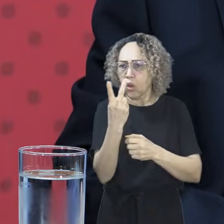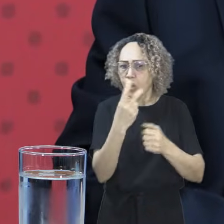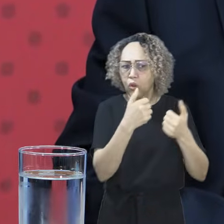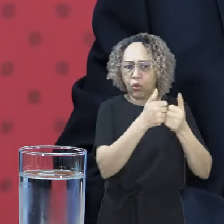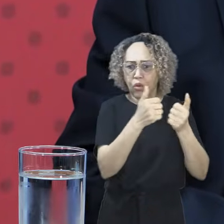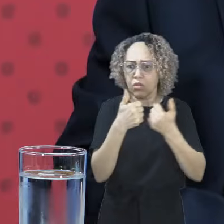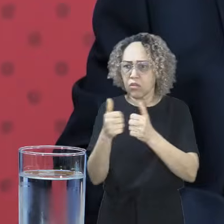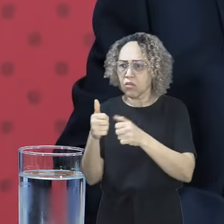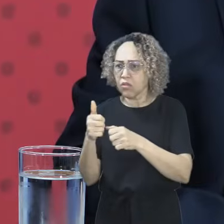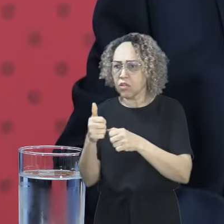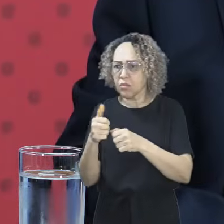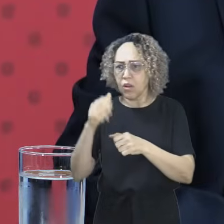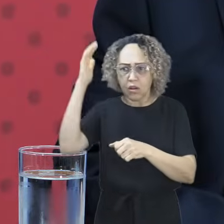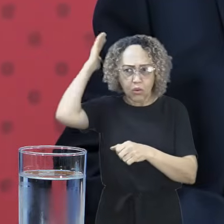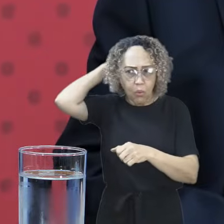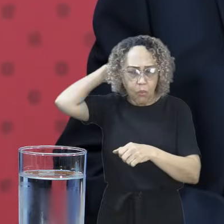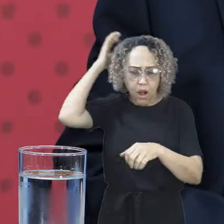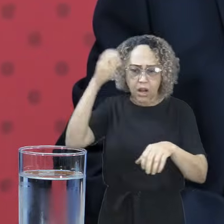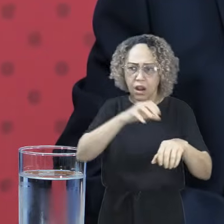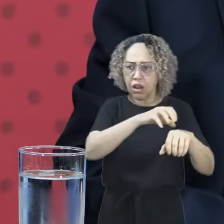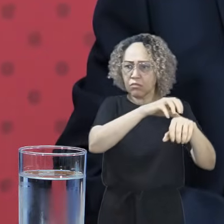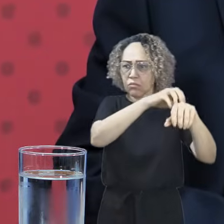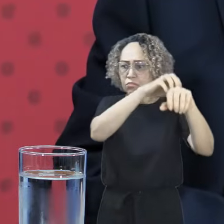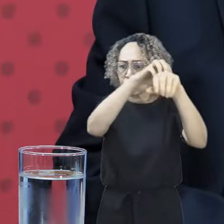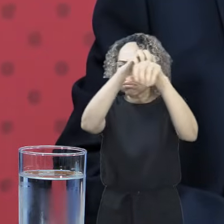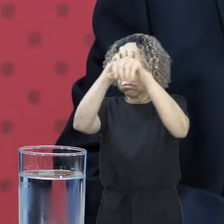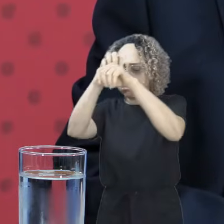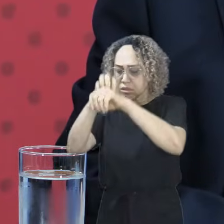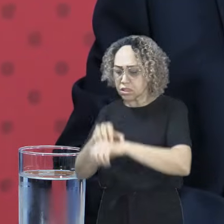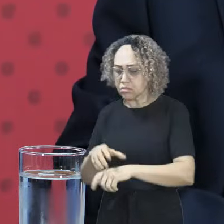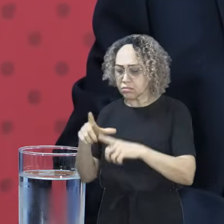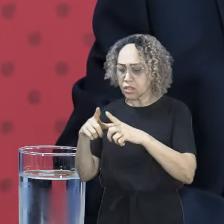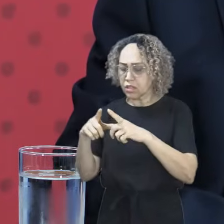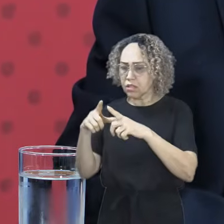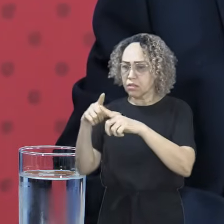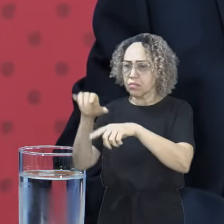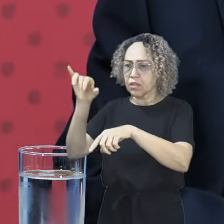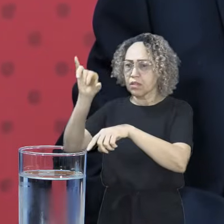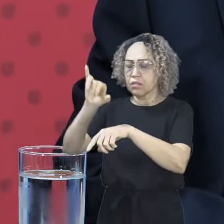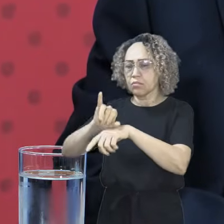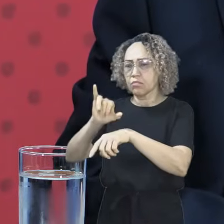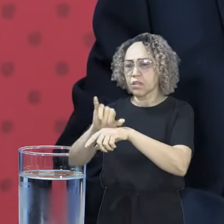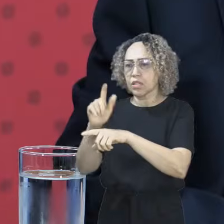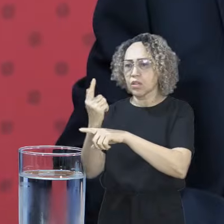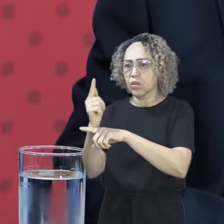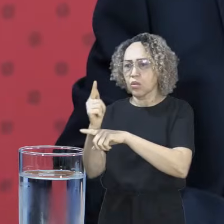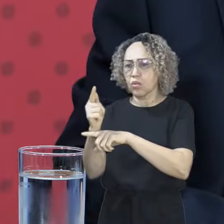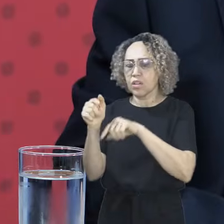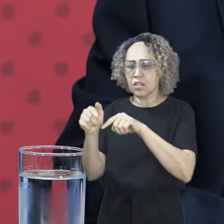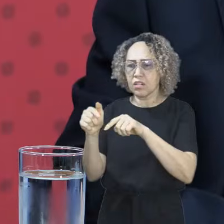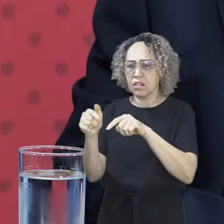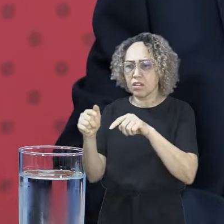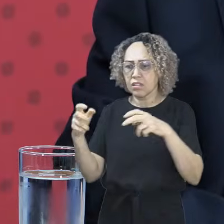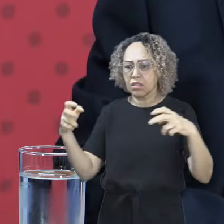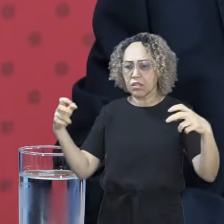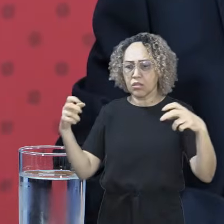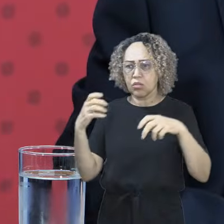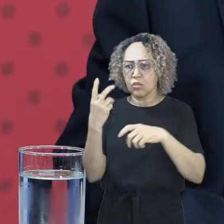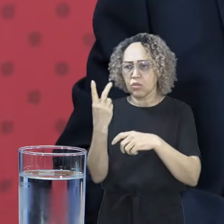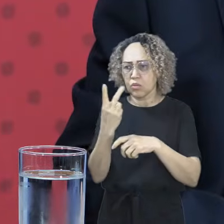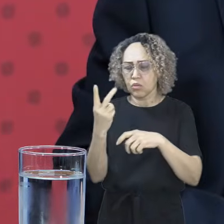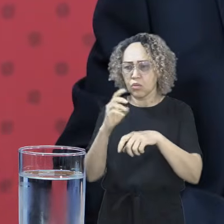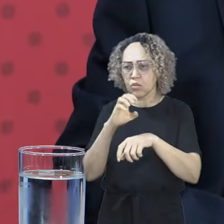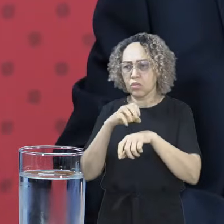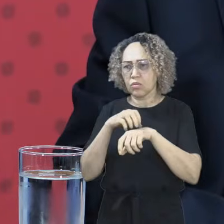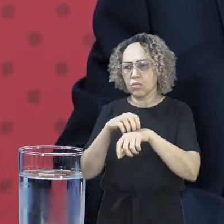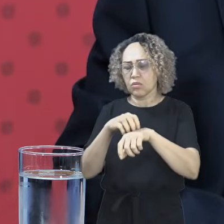inicia hoje em Goiânia, onde 5 pessoas perderam a vida, entre essas 5 pessoas, 3